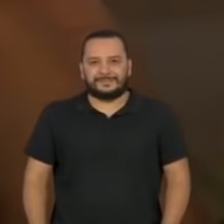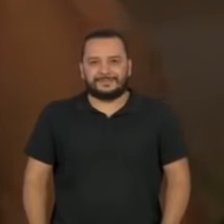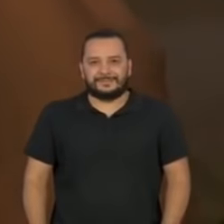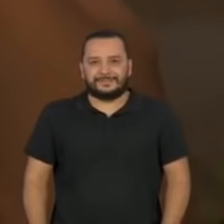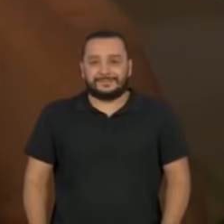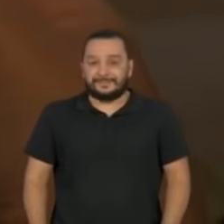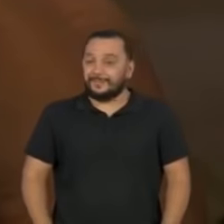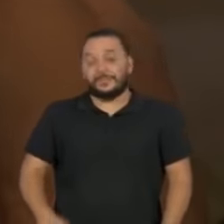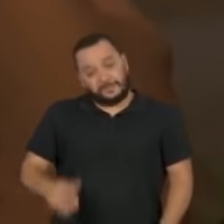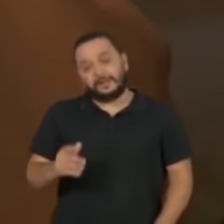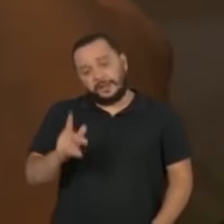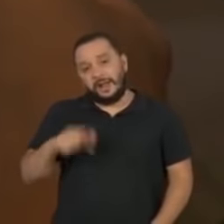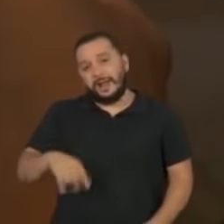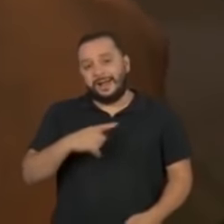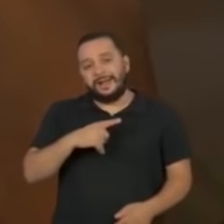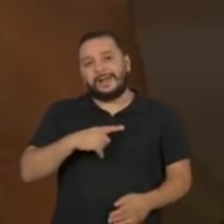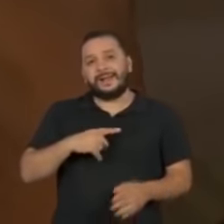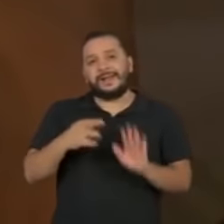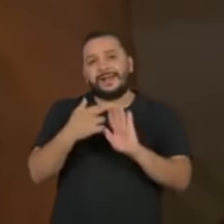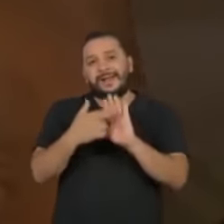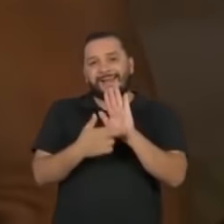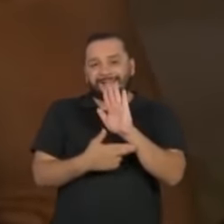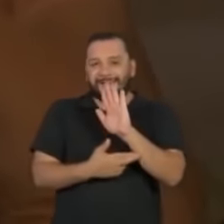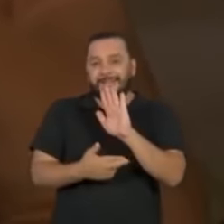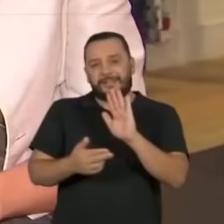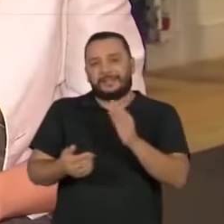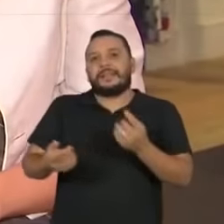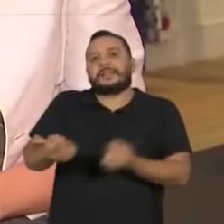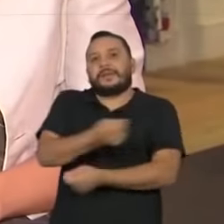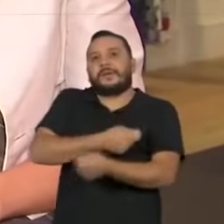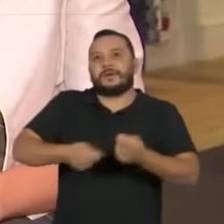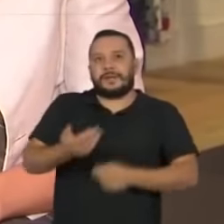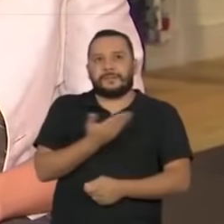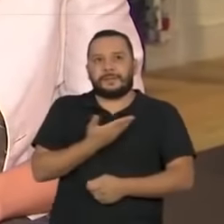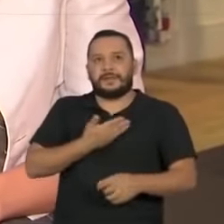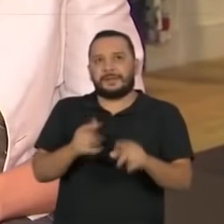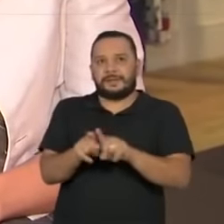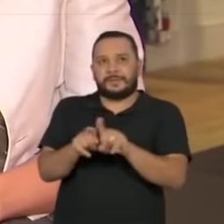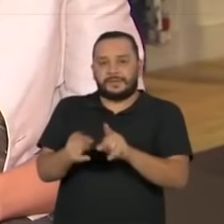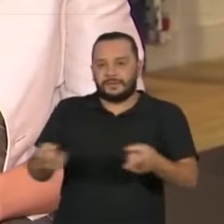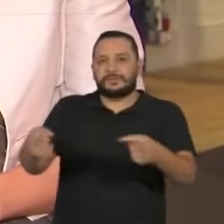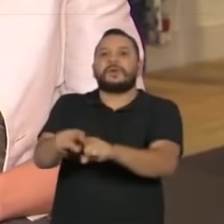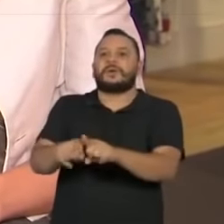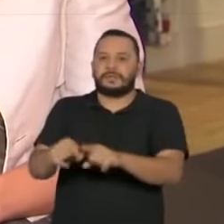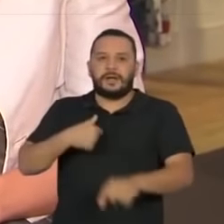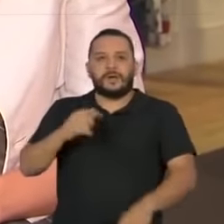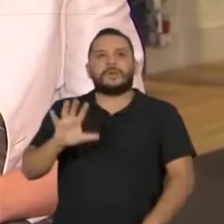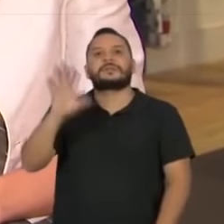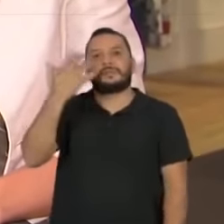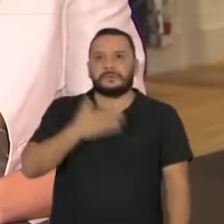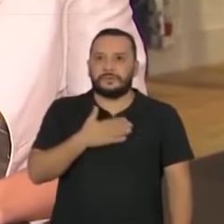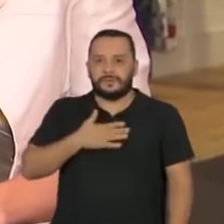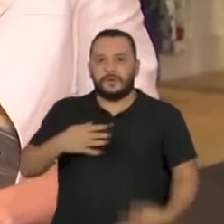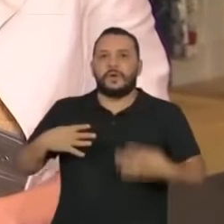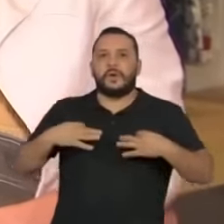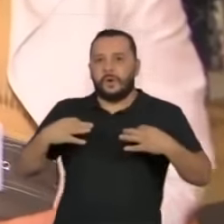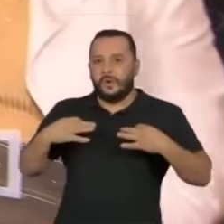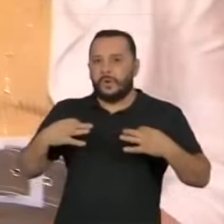O modelo de negócio veio da vivência das amigas e sócias da empresa. Uma coisa que a gente via muito no nosso dia a dia, que era a troca de peças